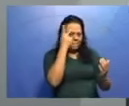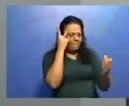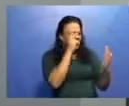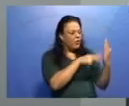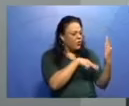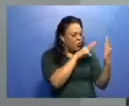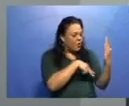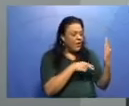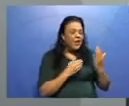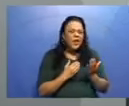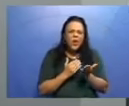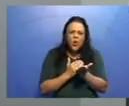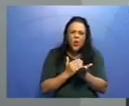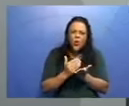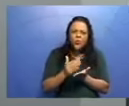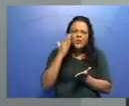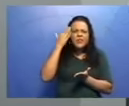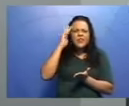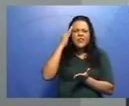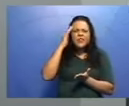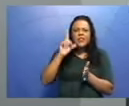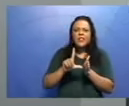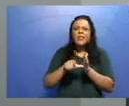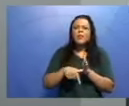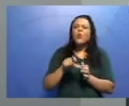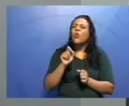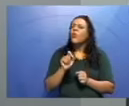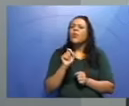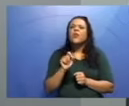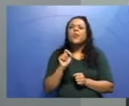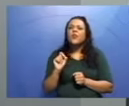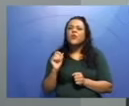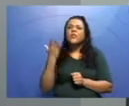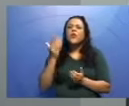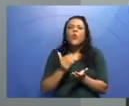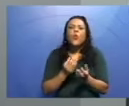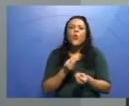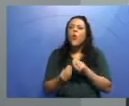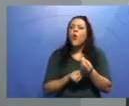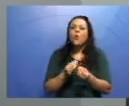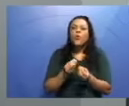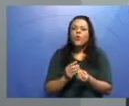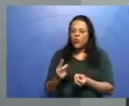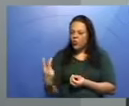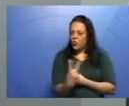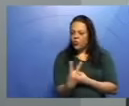começaremos a entender na segunda parte como tudo começou. Como eles se conheceram?